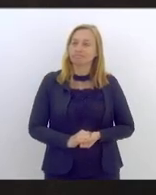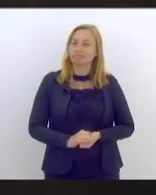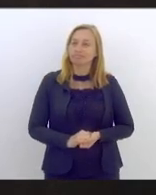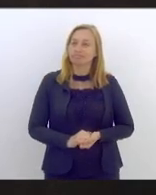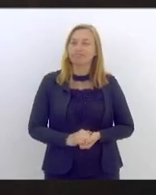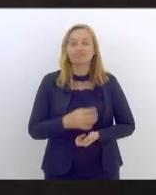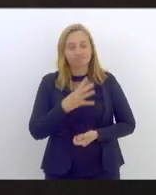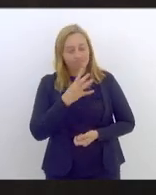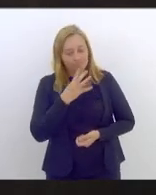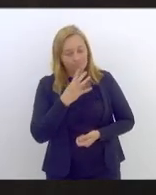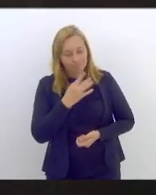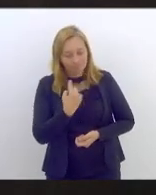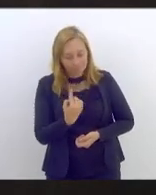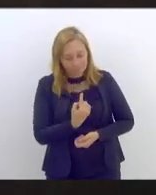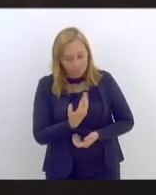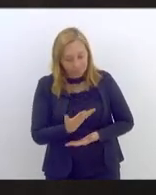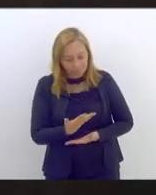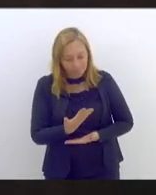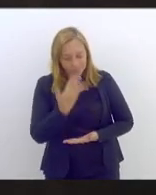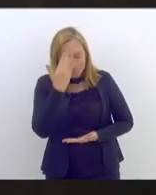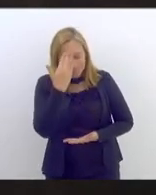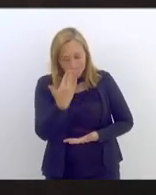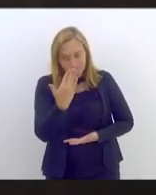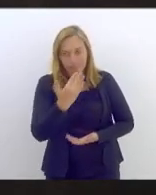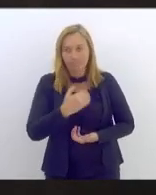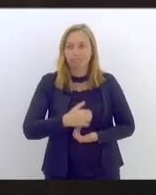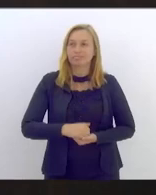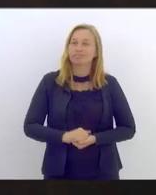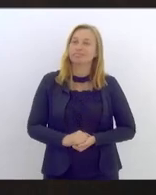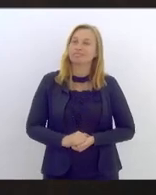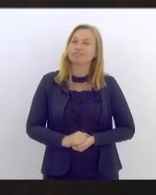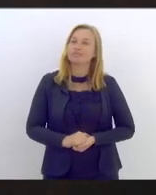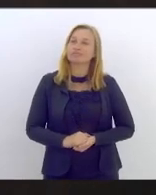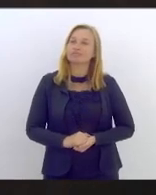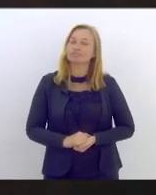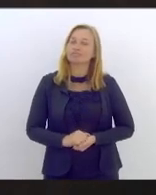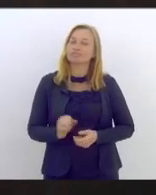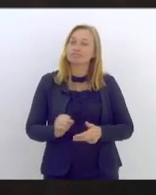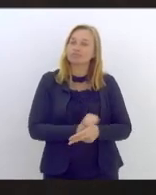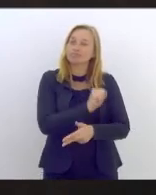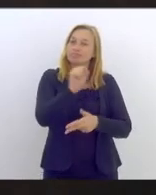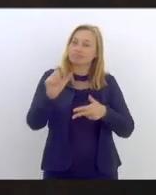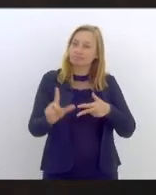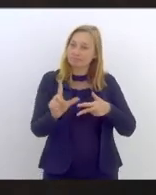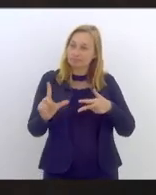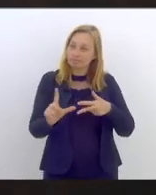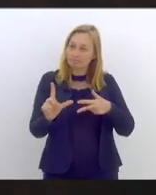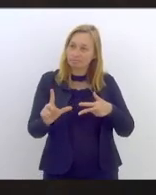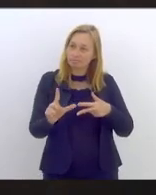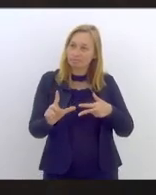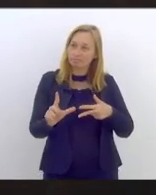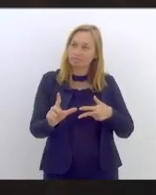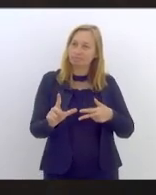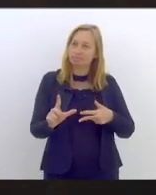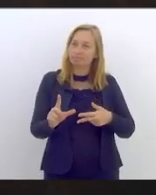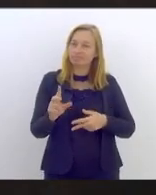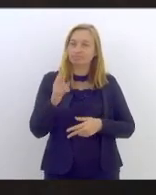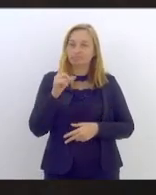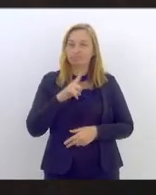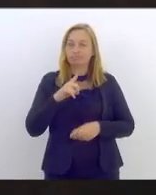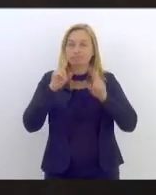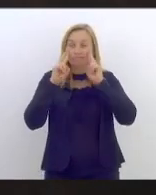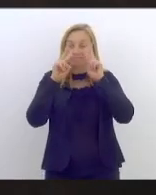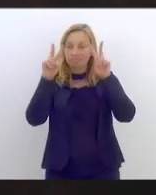então o nosso reconhecimento e o agradecimento a ao poder legislativo que teve a